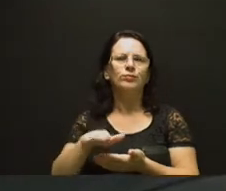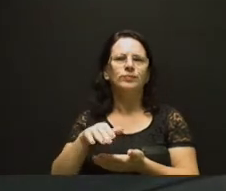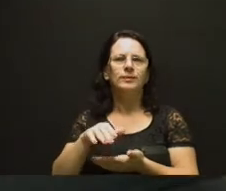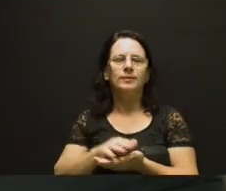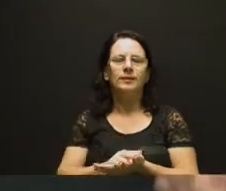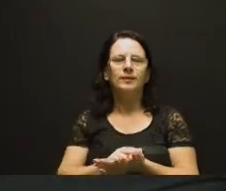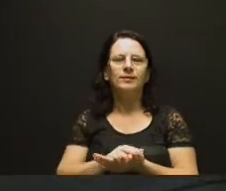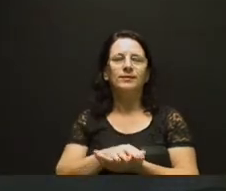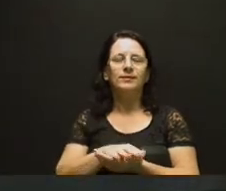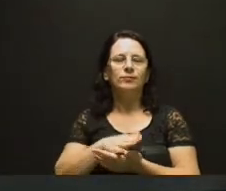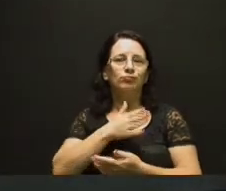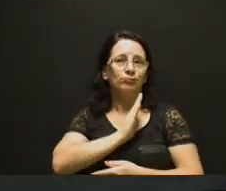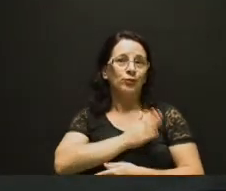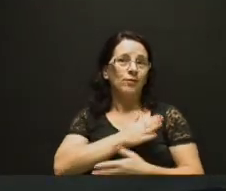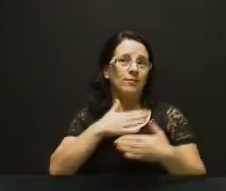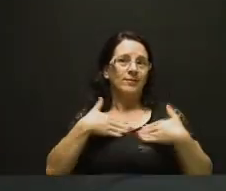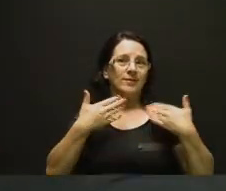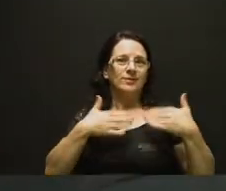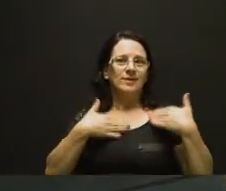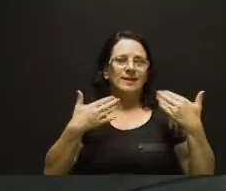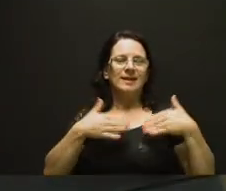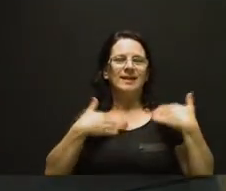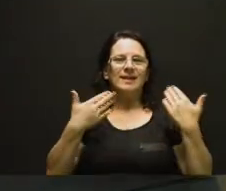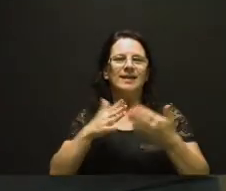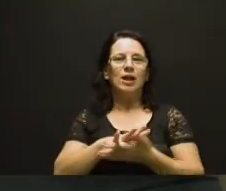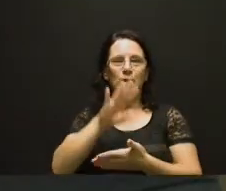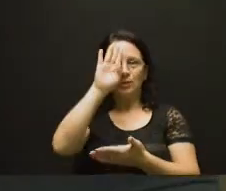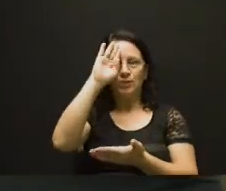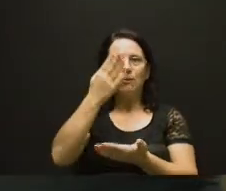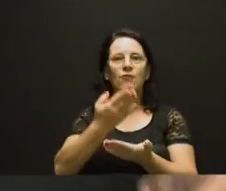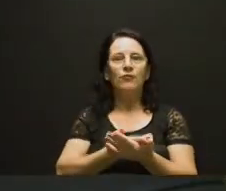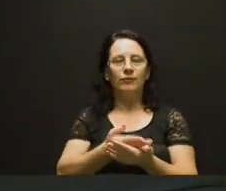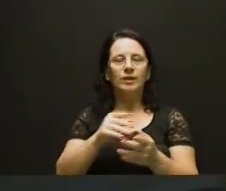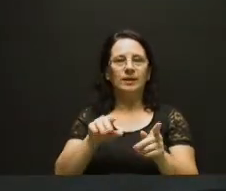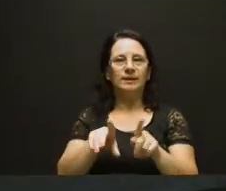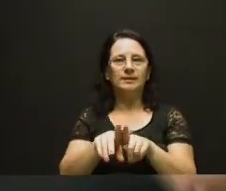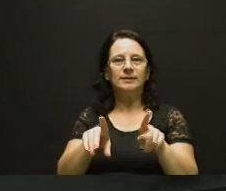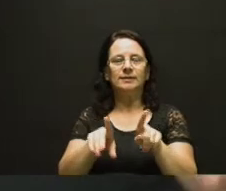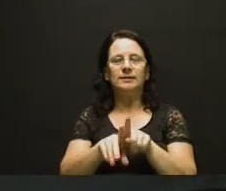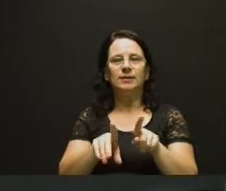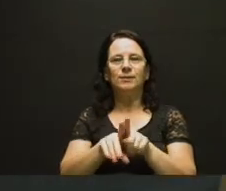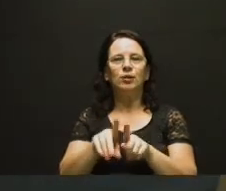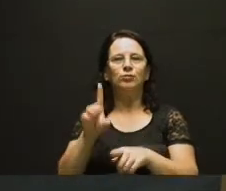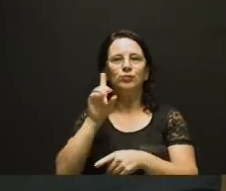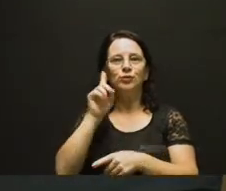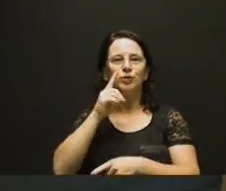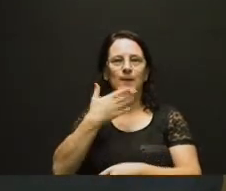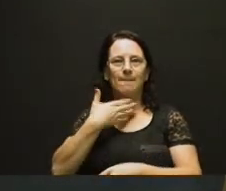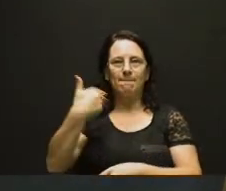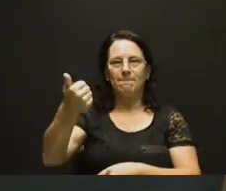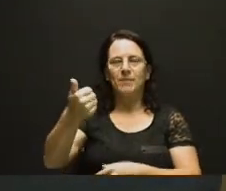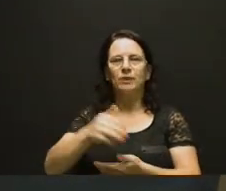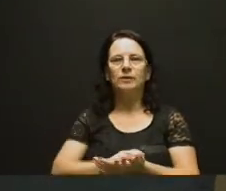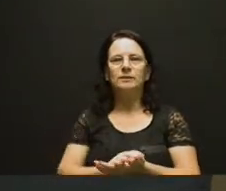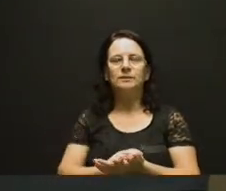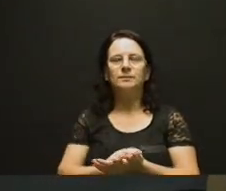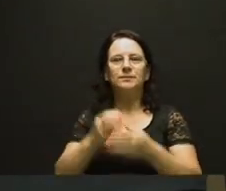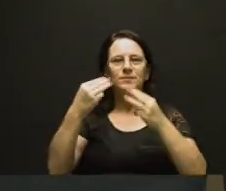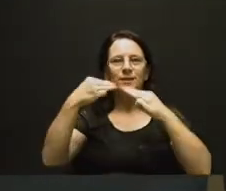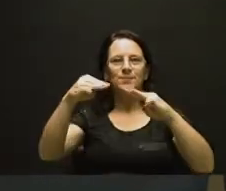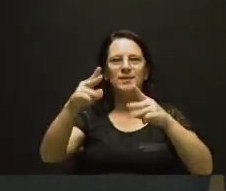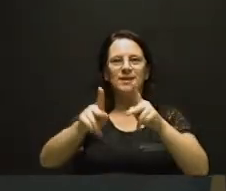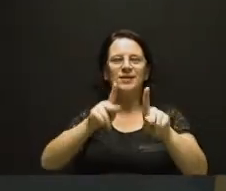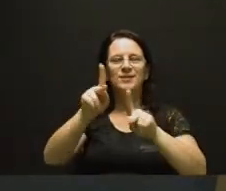um coração transbordando de alegria e muito confiante mas com muito confiante nos dias melhores a mensagem sugestão para a